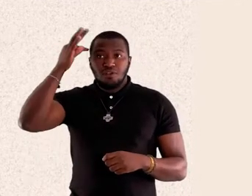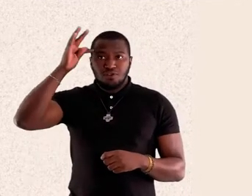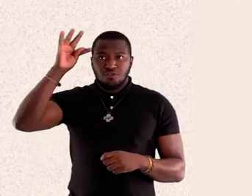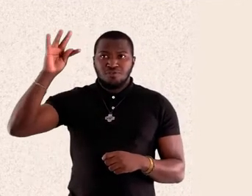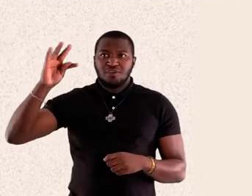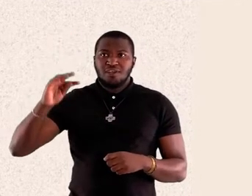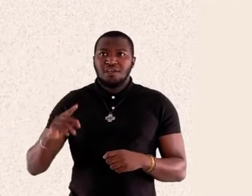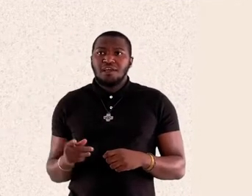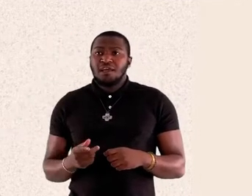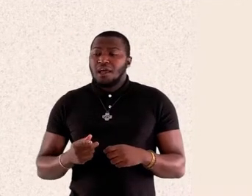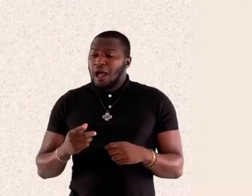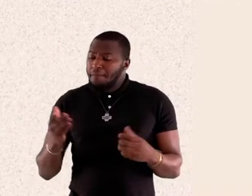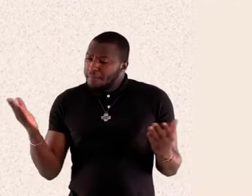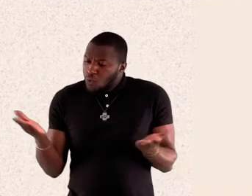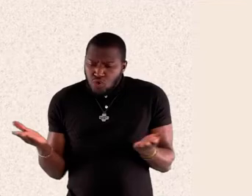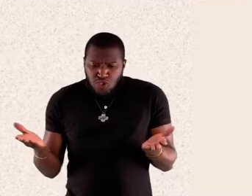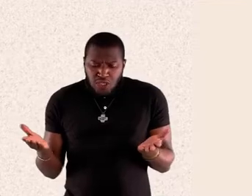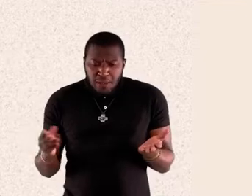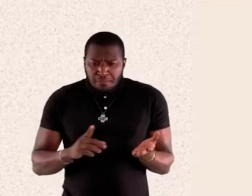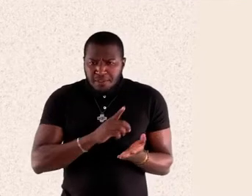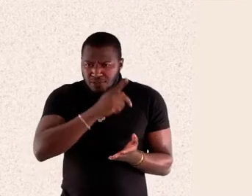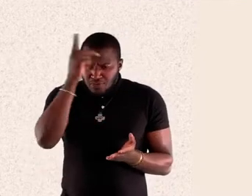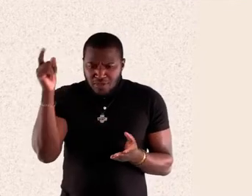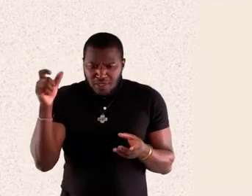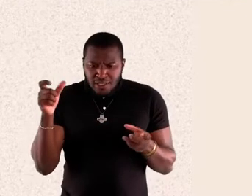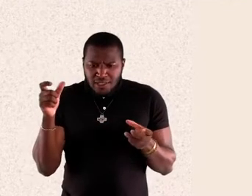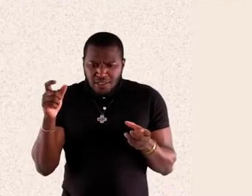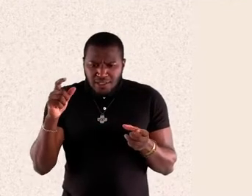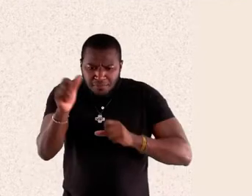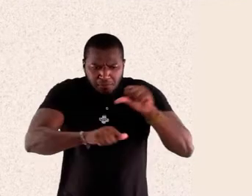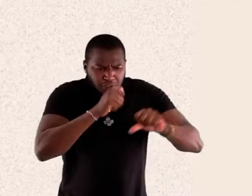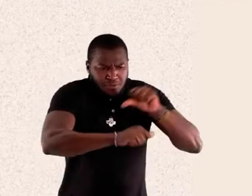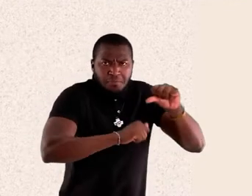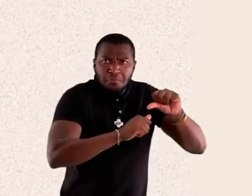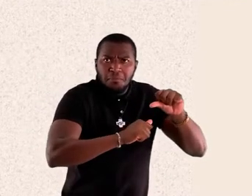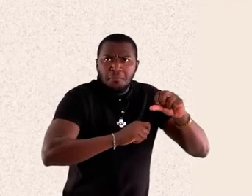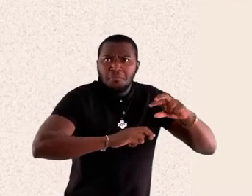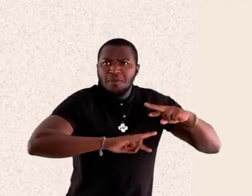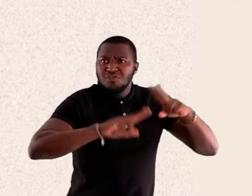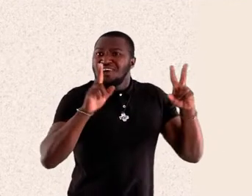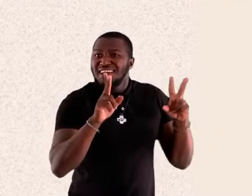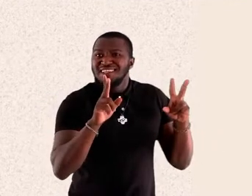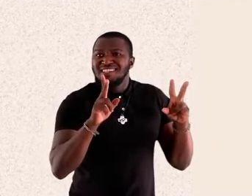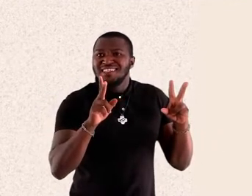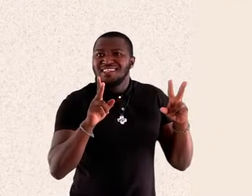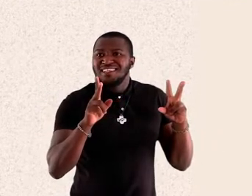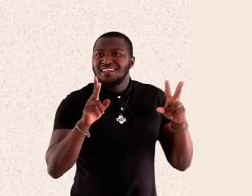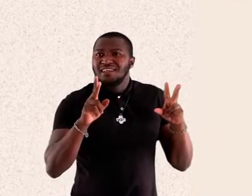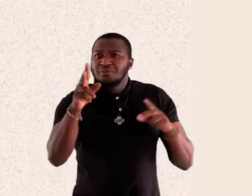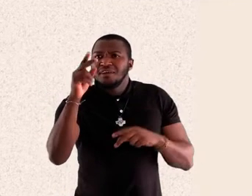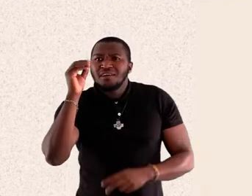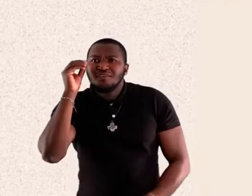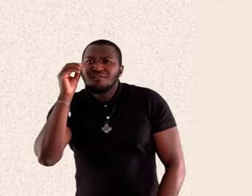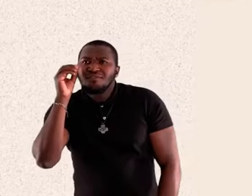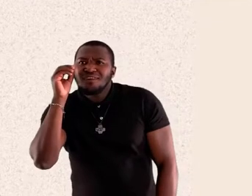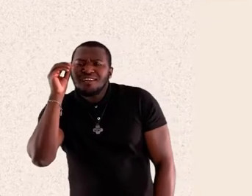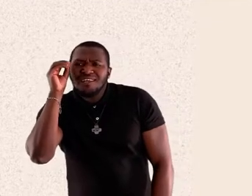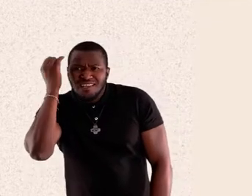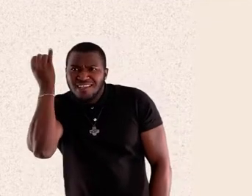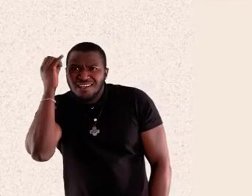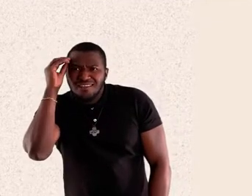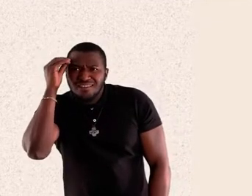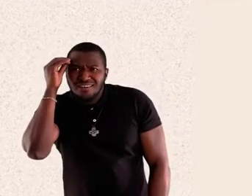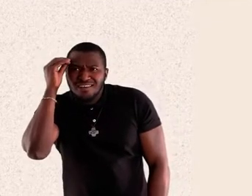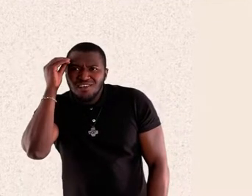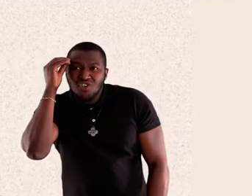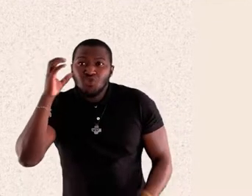momento seguinte já não é mais a mesma coisa já é diferente eu só queria que vocês ficassem com essa ideia né